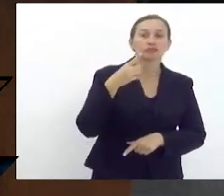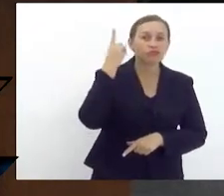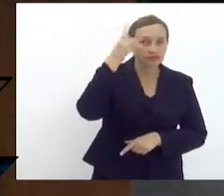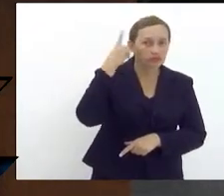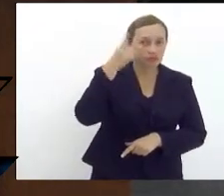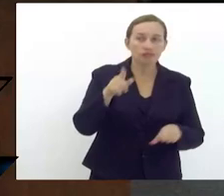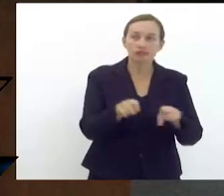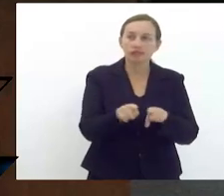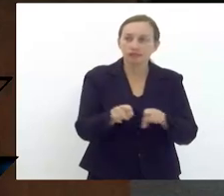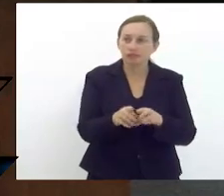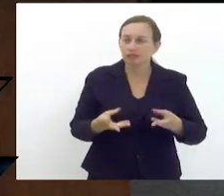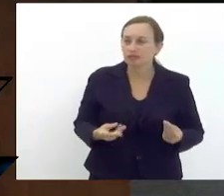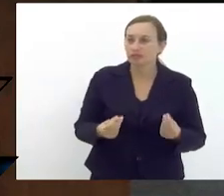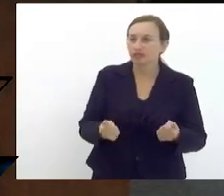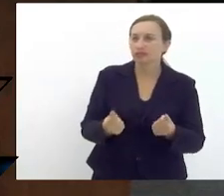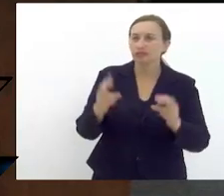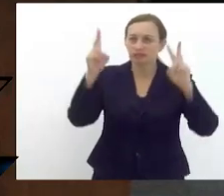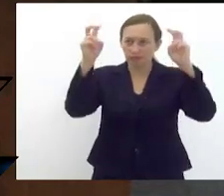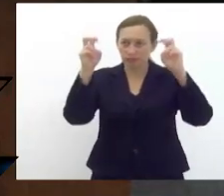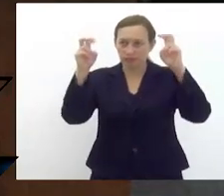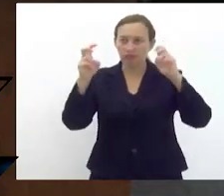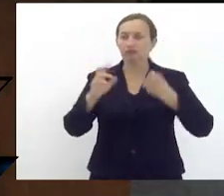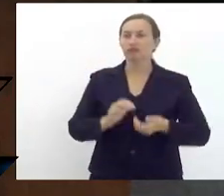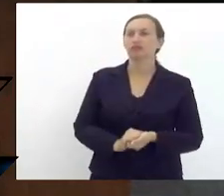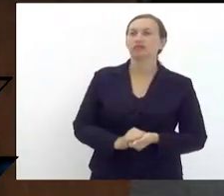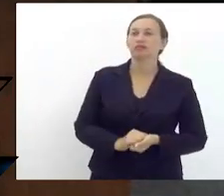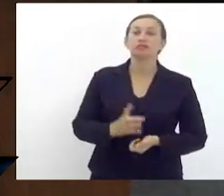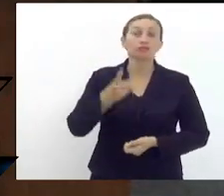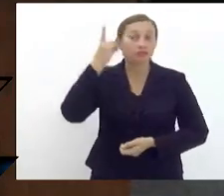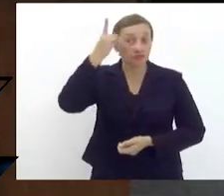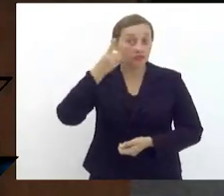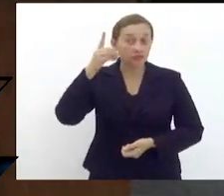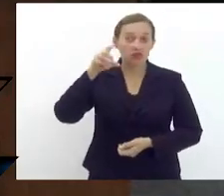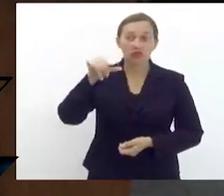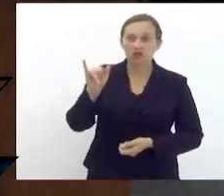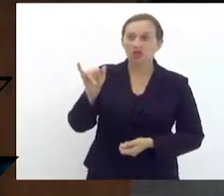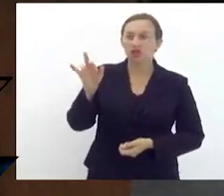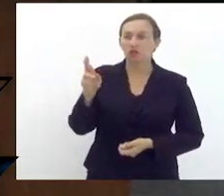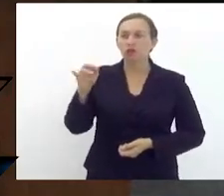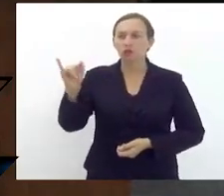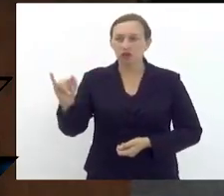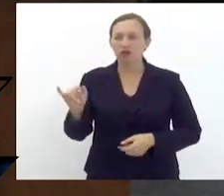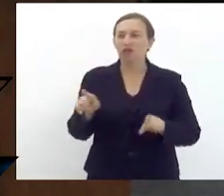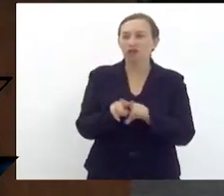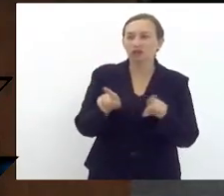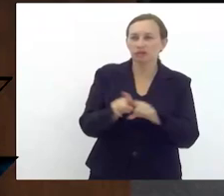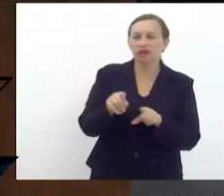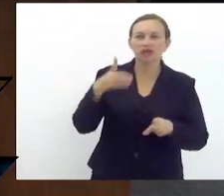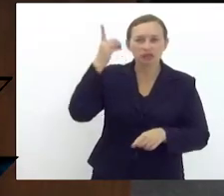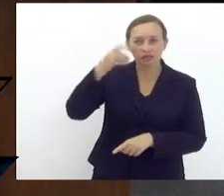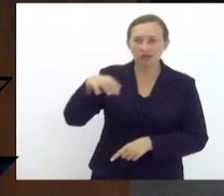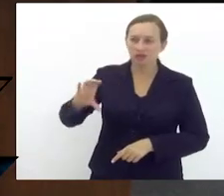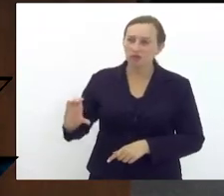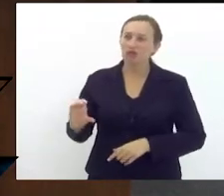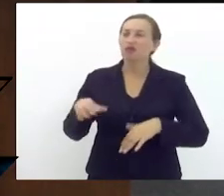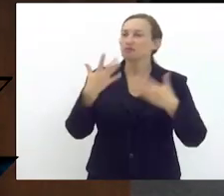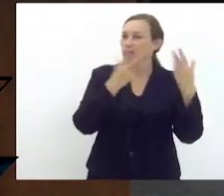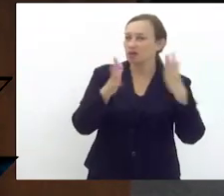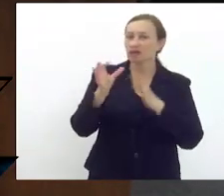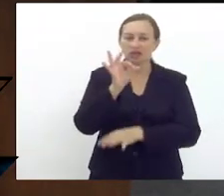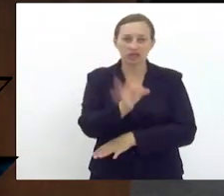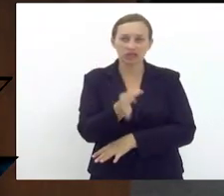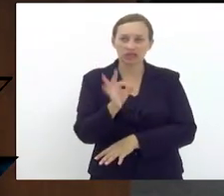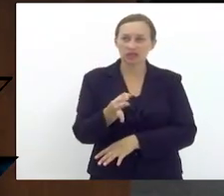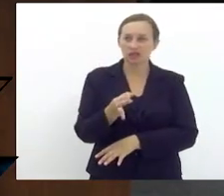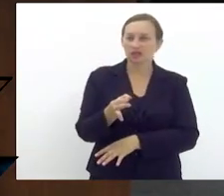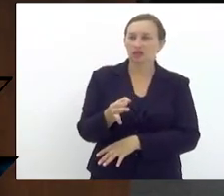de estar aqui a mandar tá o Mandato do deputado Yuri do deputado Carlos de mim que parabenizar quem é de fato